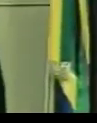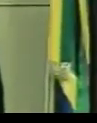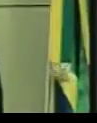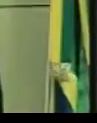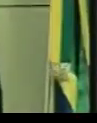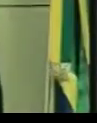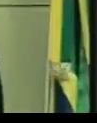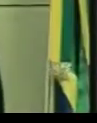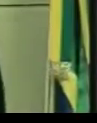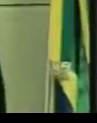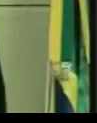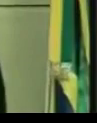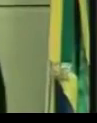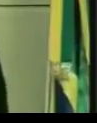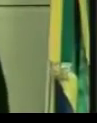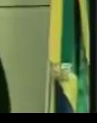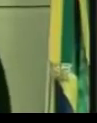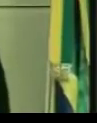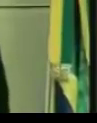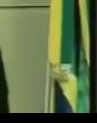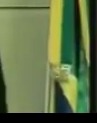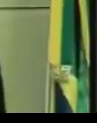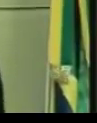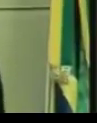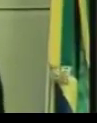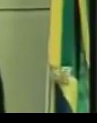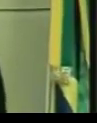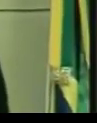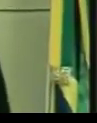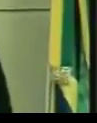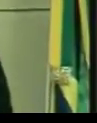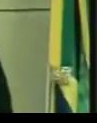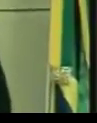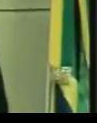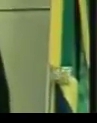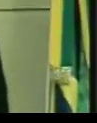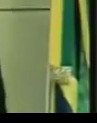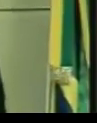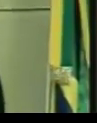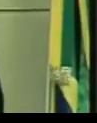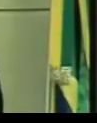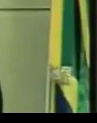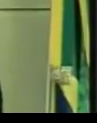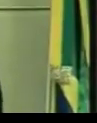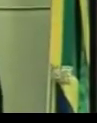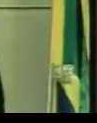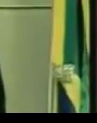e agora nós vamos ficar com o Câmara Notícias, e nós voltamos amanhã. Até lá!